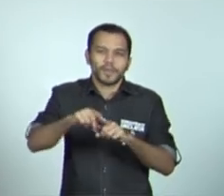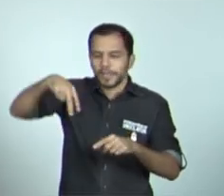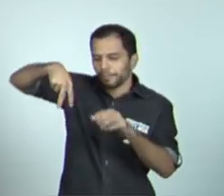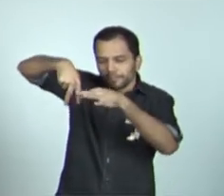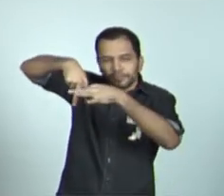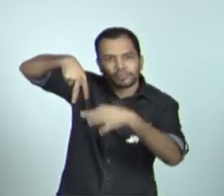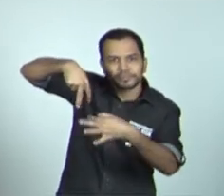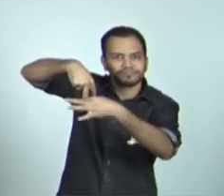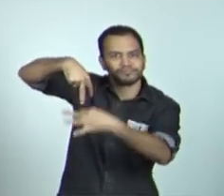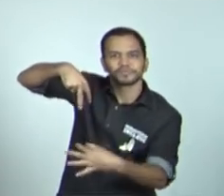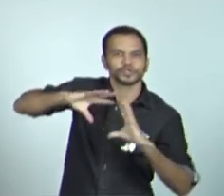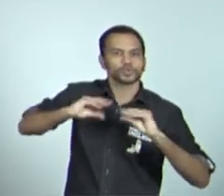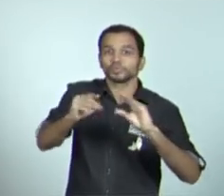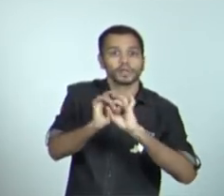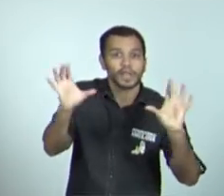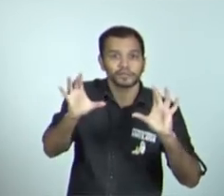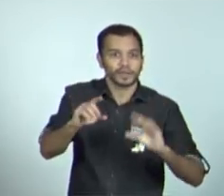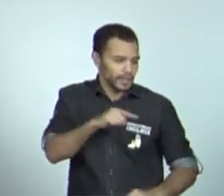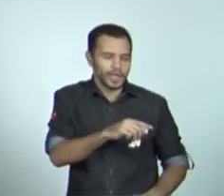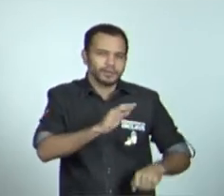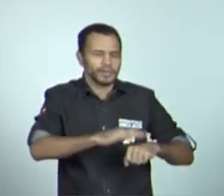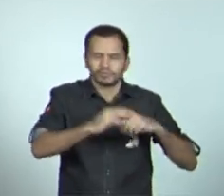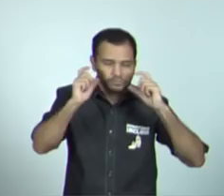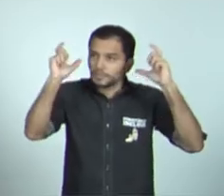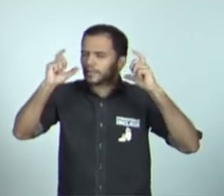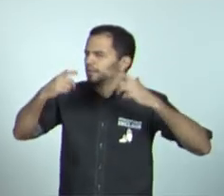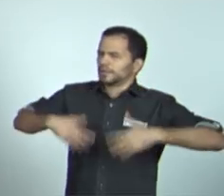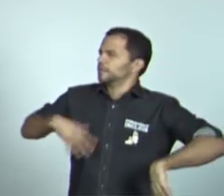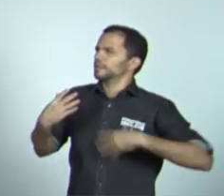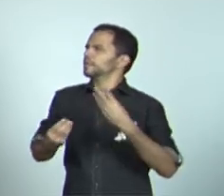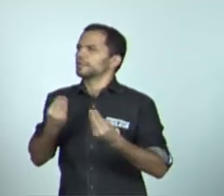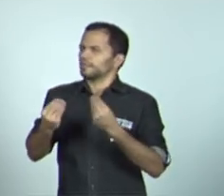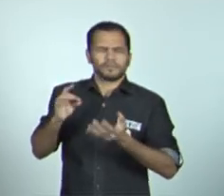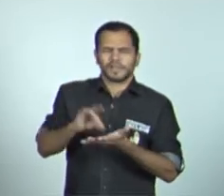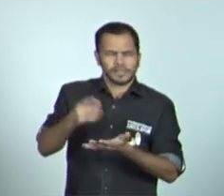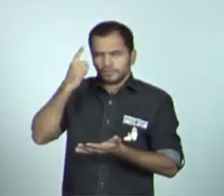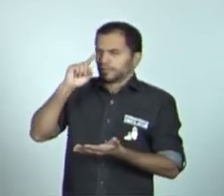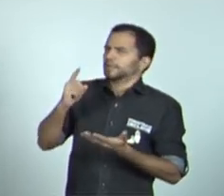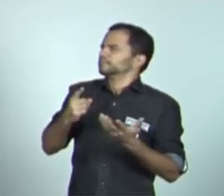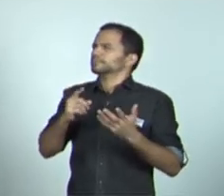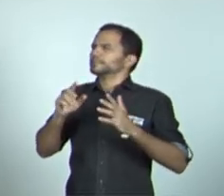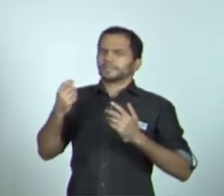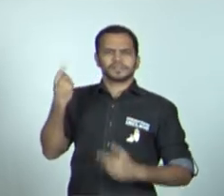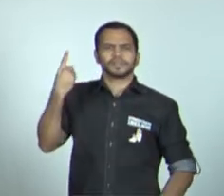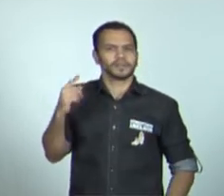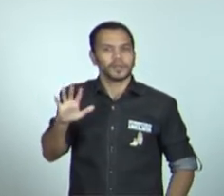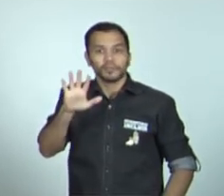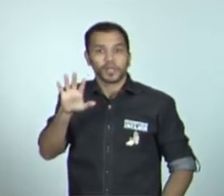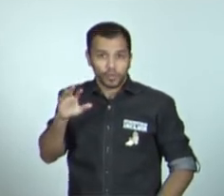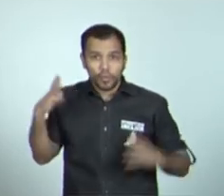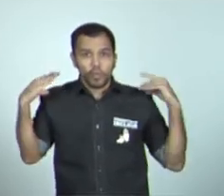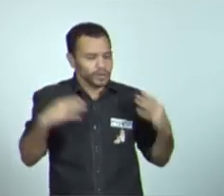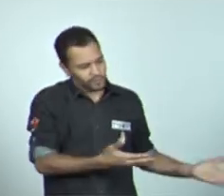ele fica liberado é que tá acabando de acordar ainda tá meio assim sem saber se é verdade ou não e o anjo fala me segue quando ele chegou de